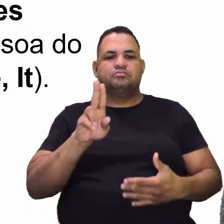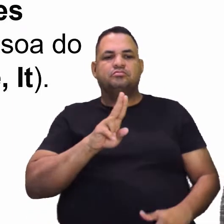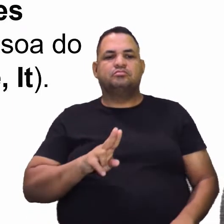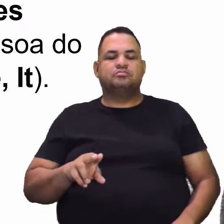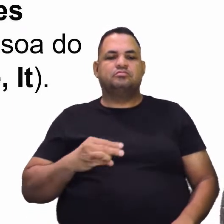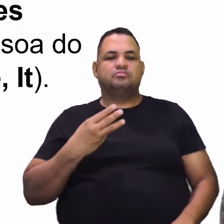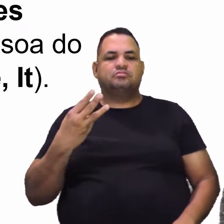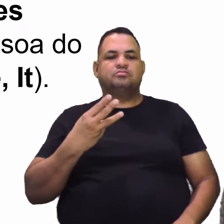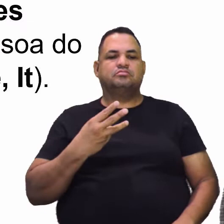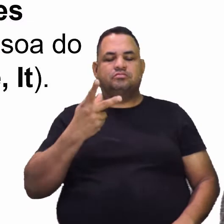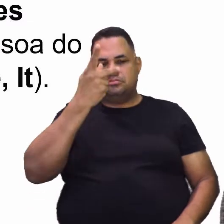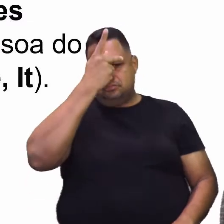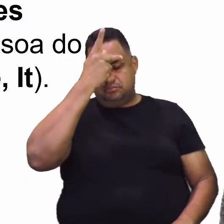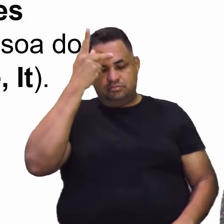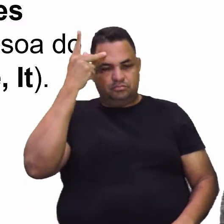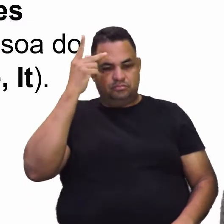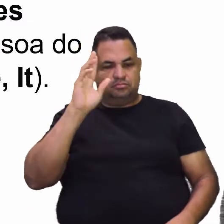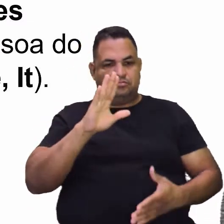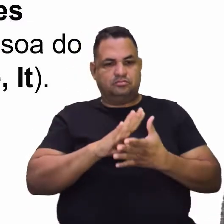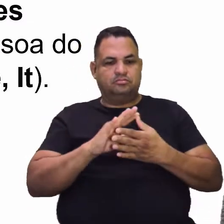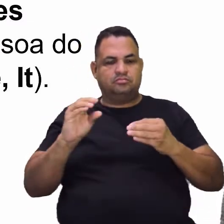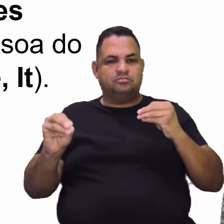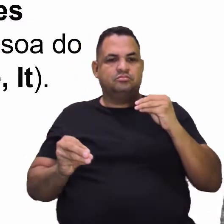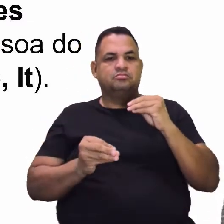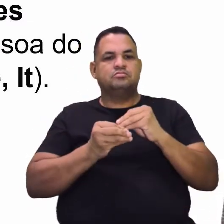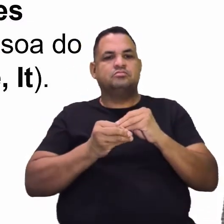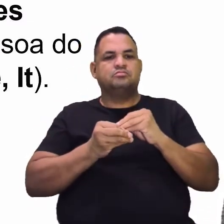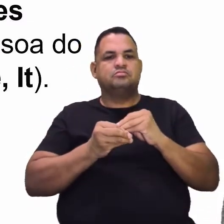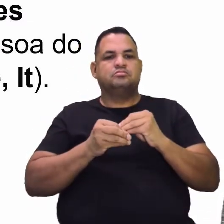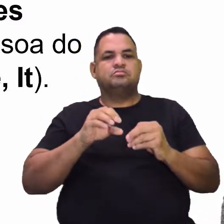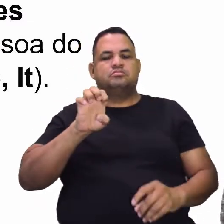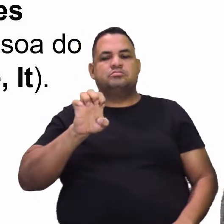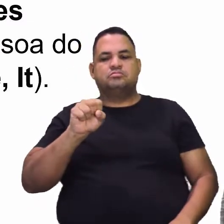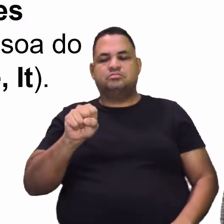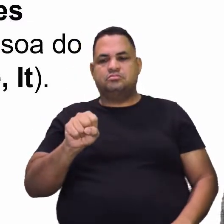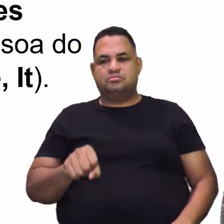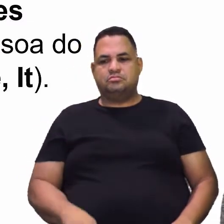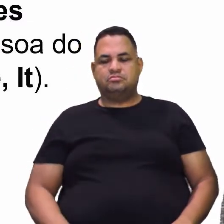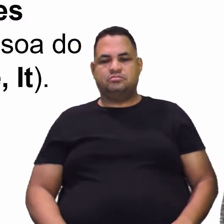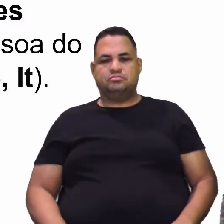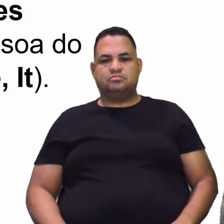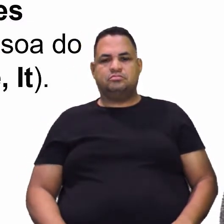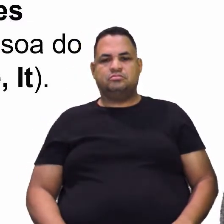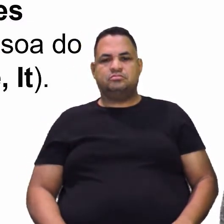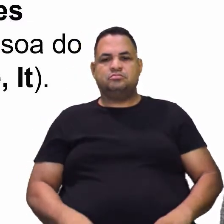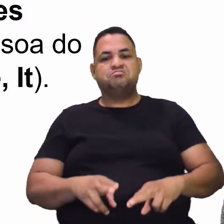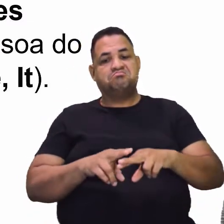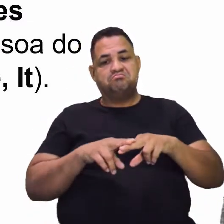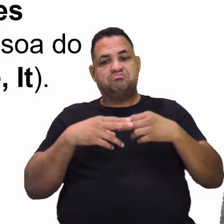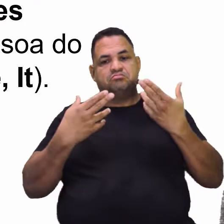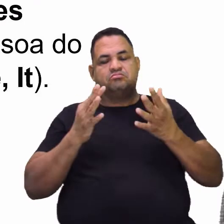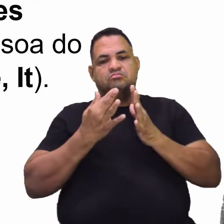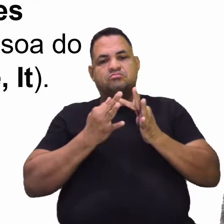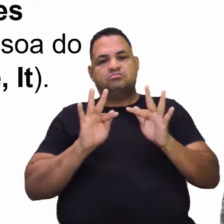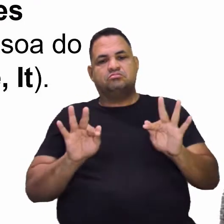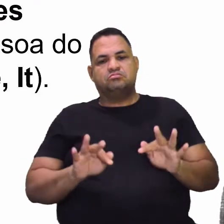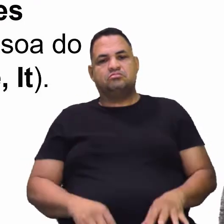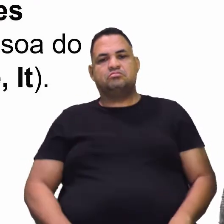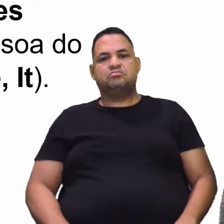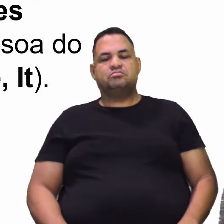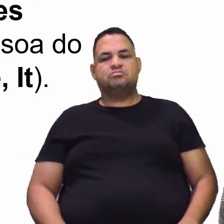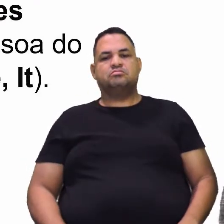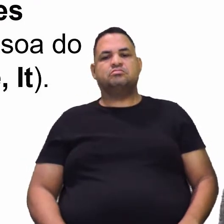terceira pessoa do singular, você acrescentou o quê? ES. Por isso,